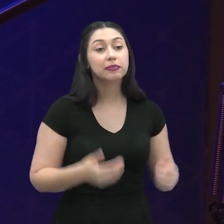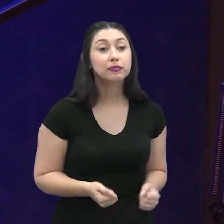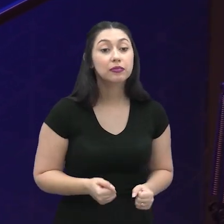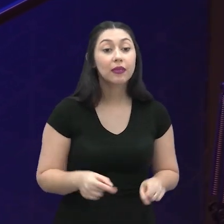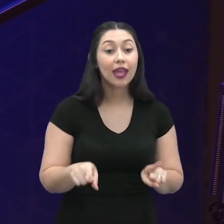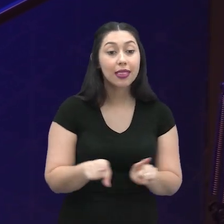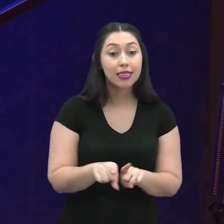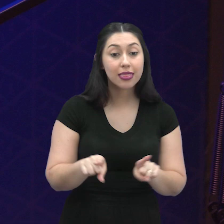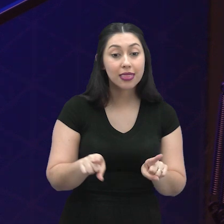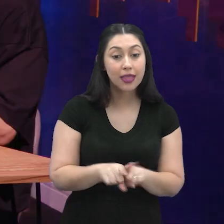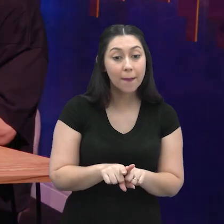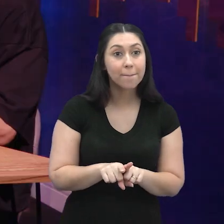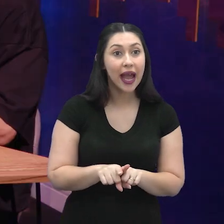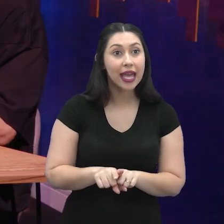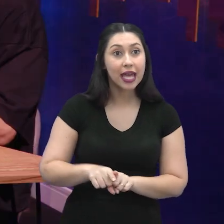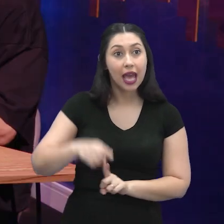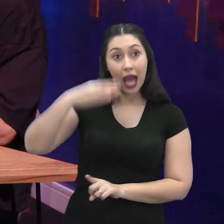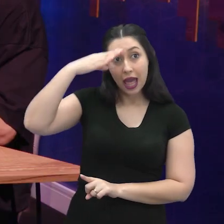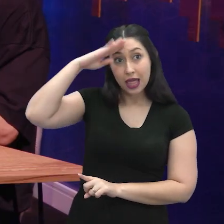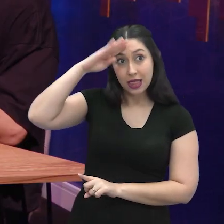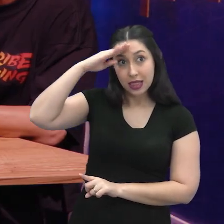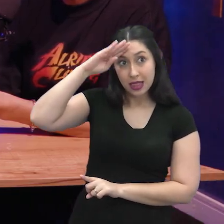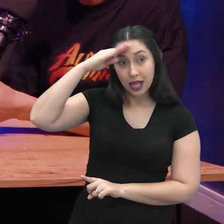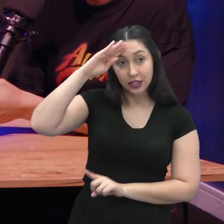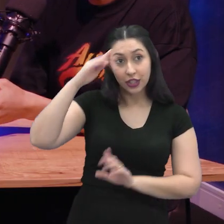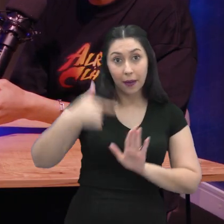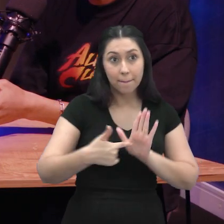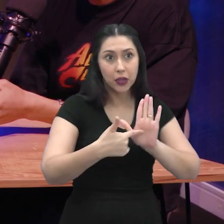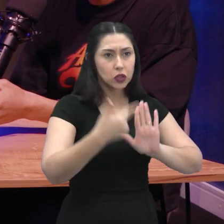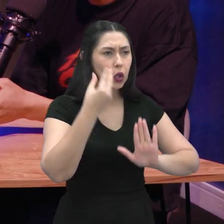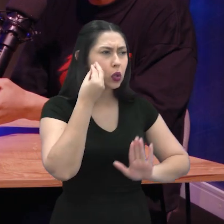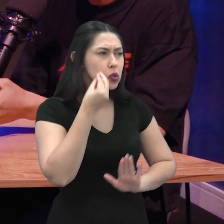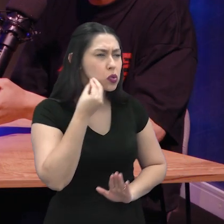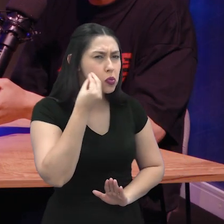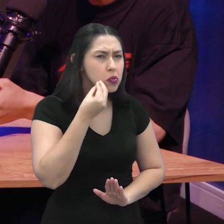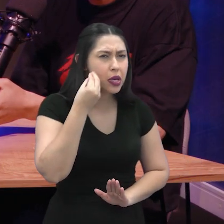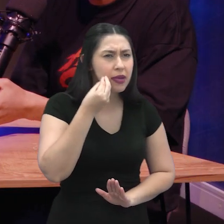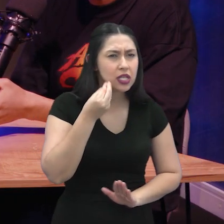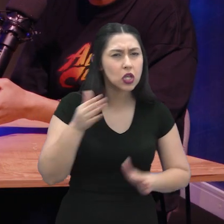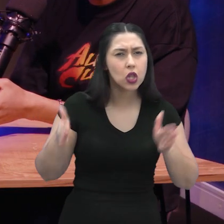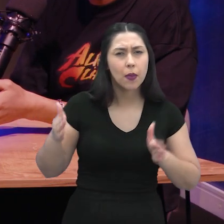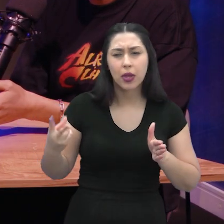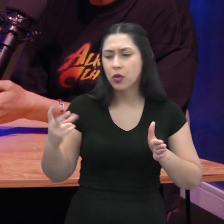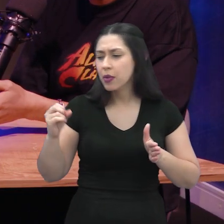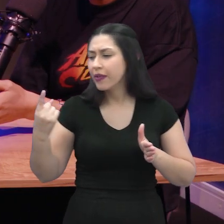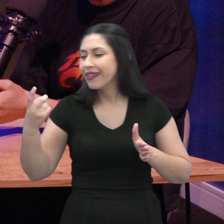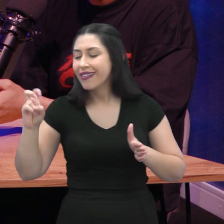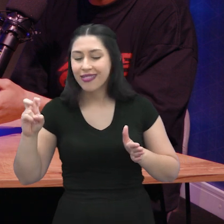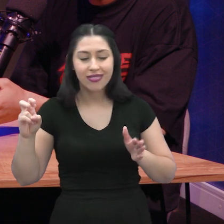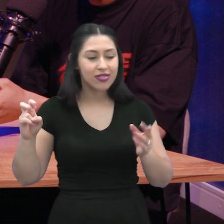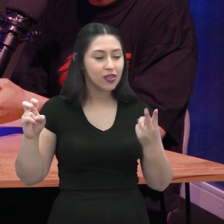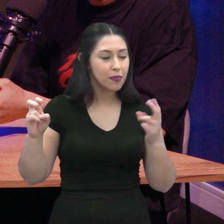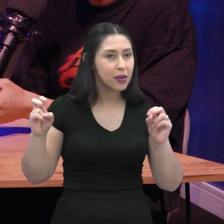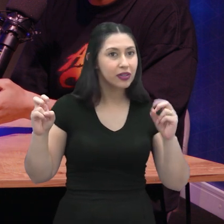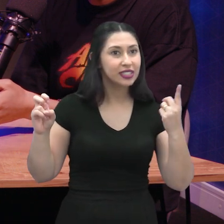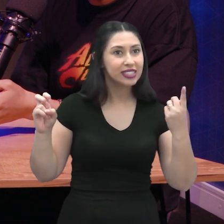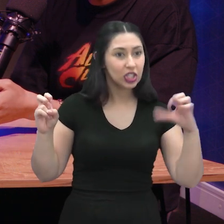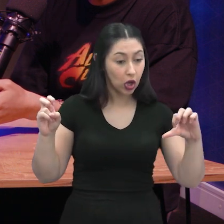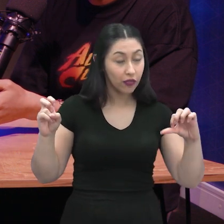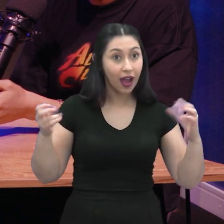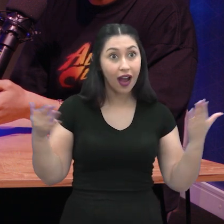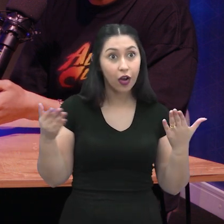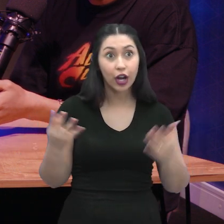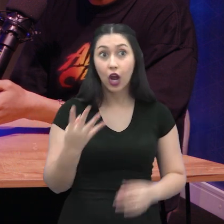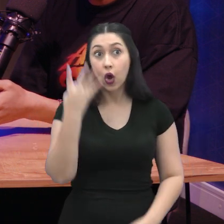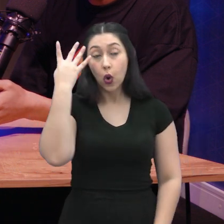mais ou menos aquilo que eu falei, né? A Islândia aqui, né, se destacou ao conduzir experimentos entre 2015 e 2019 que reduziram a semana